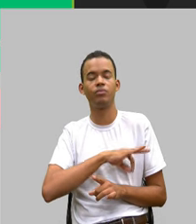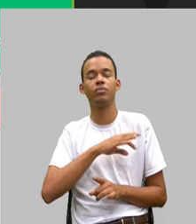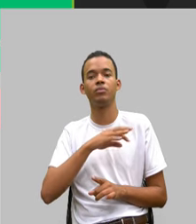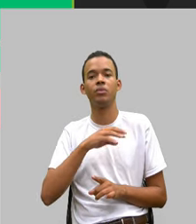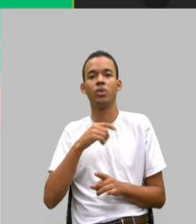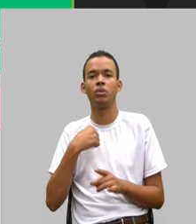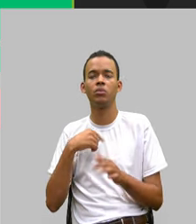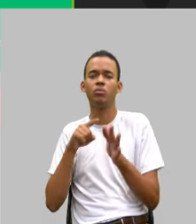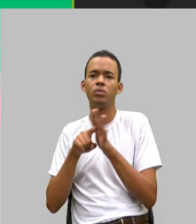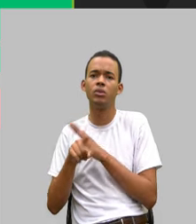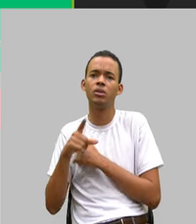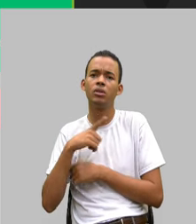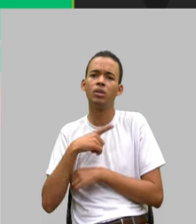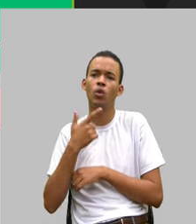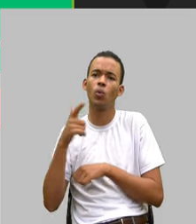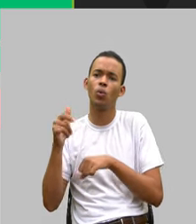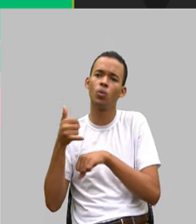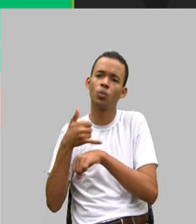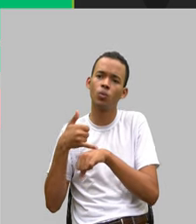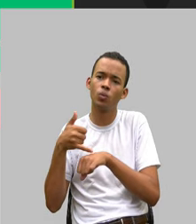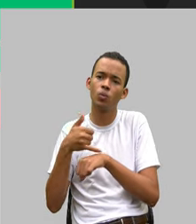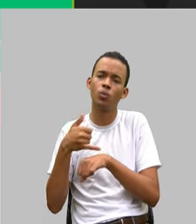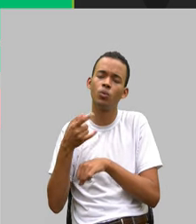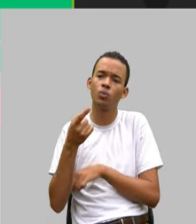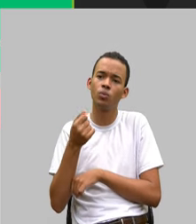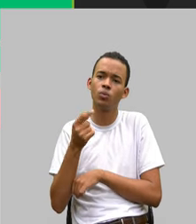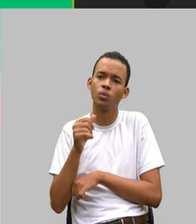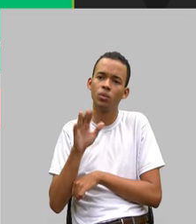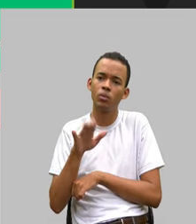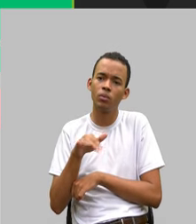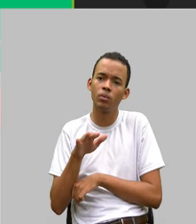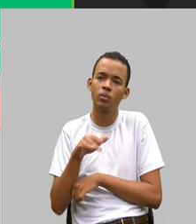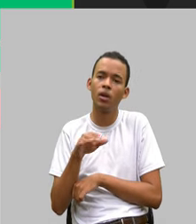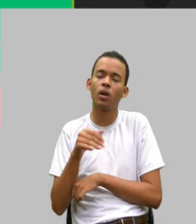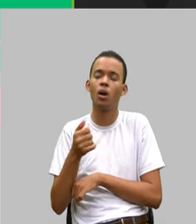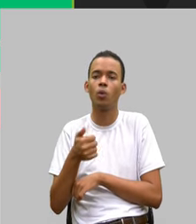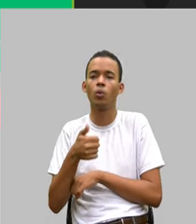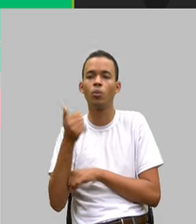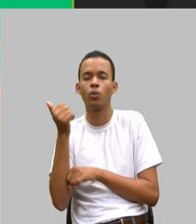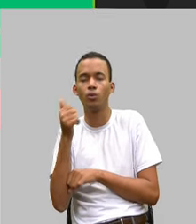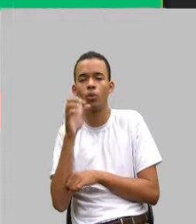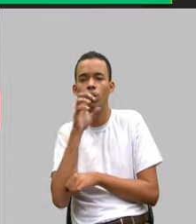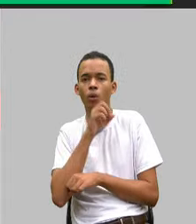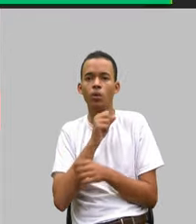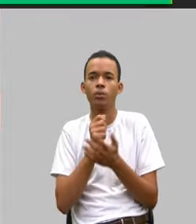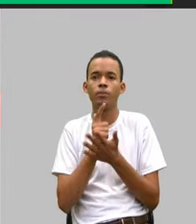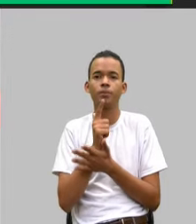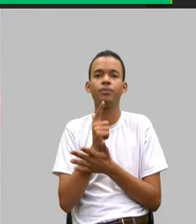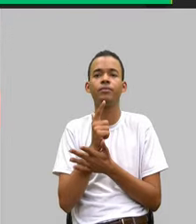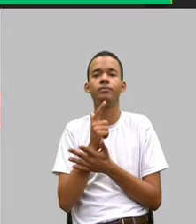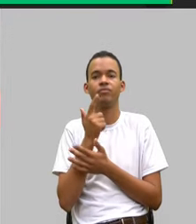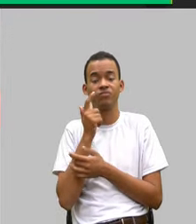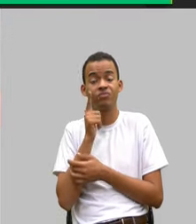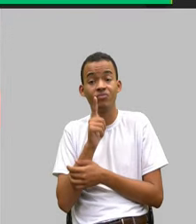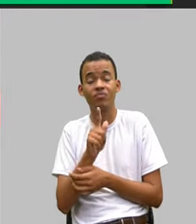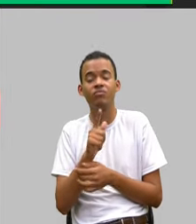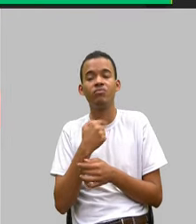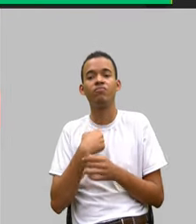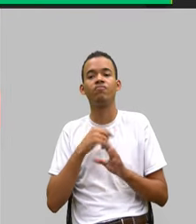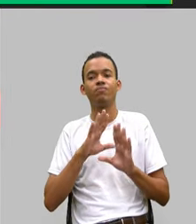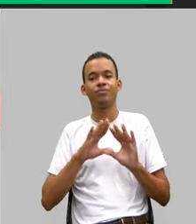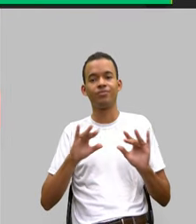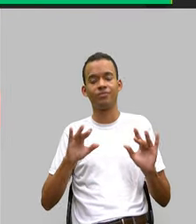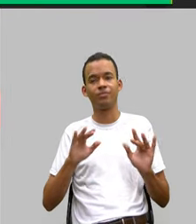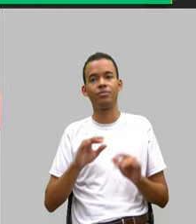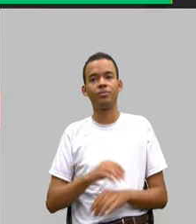comprar talvez mais barato se sim ficarei mais tranquilo então essa perspectiva aí do quanto é importante a gente ampliar o